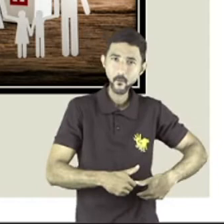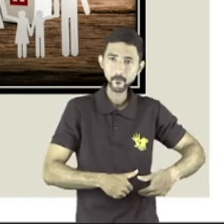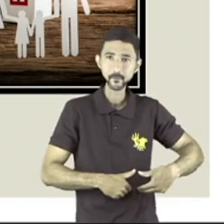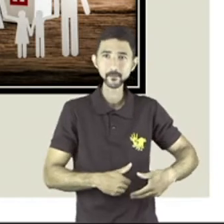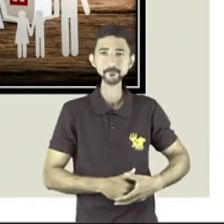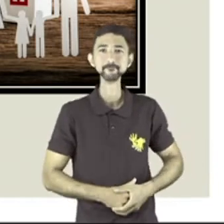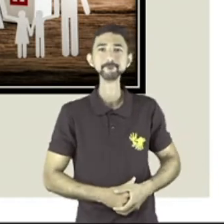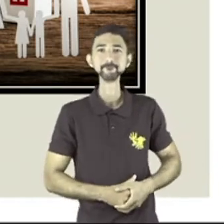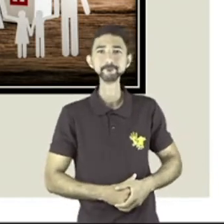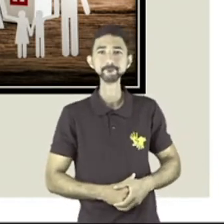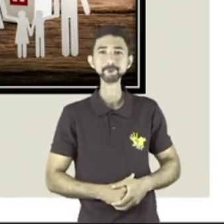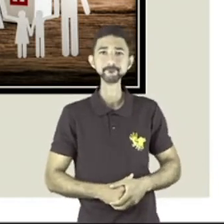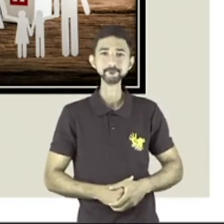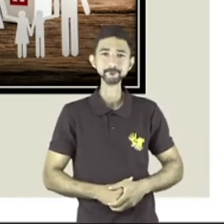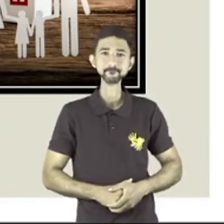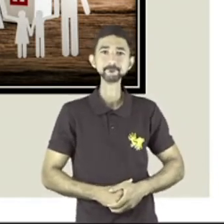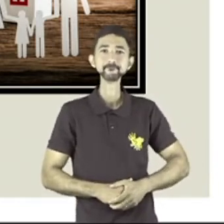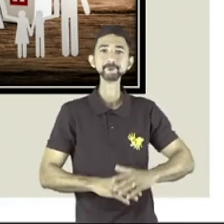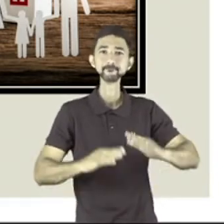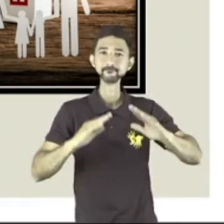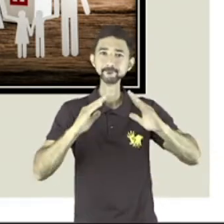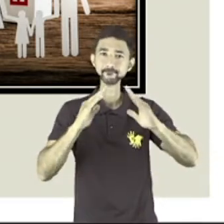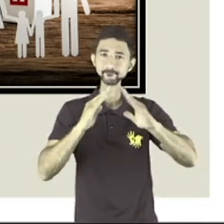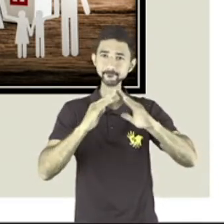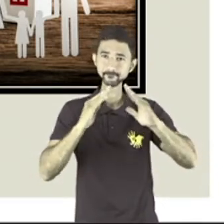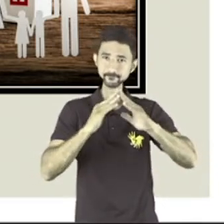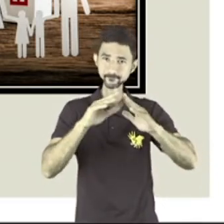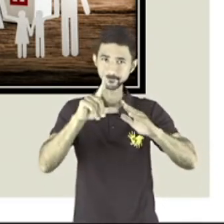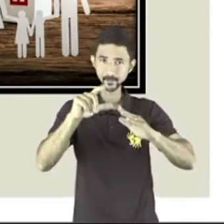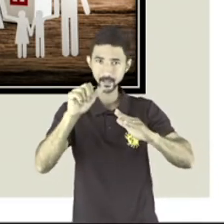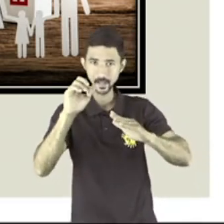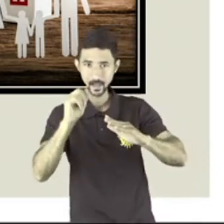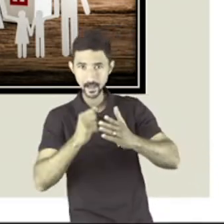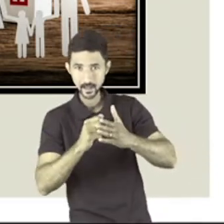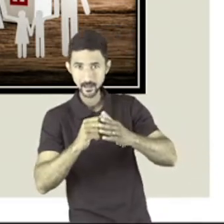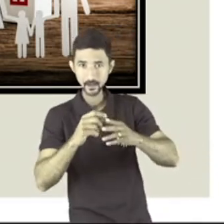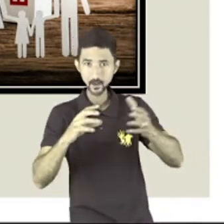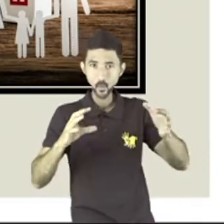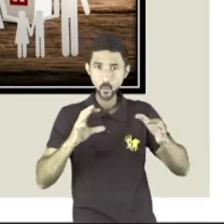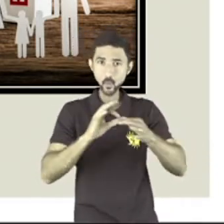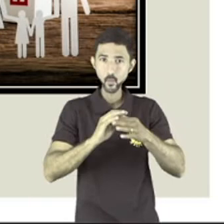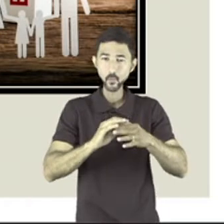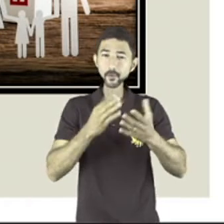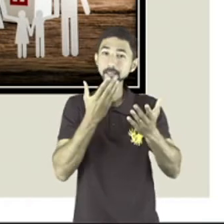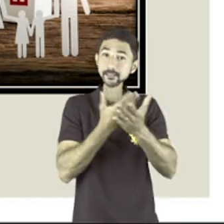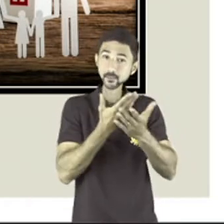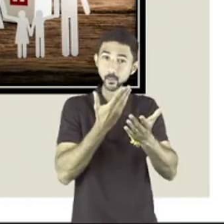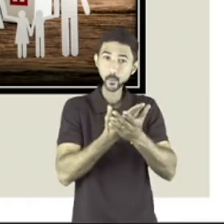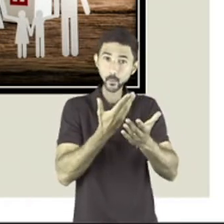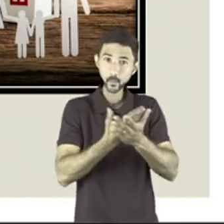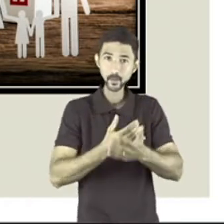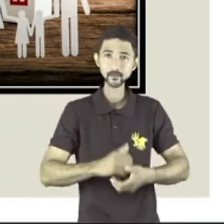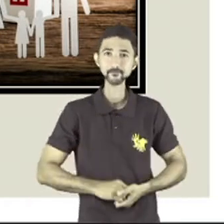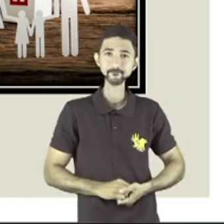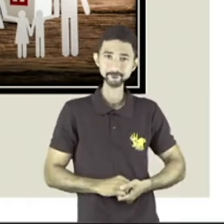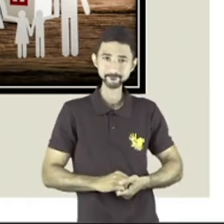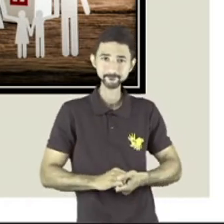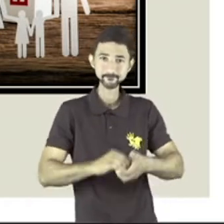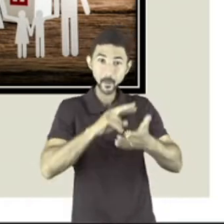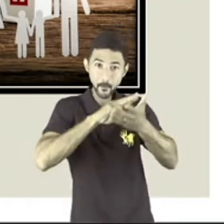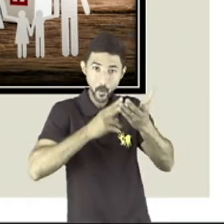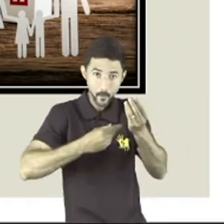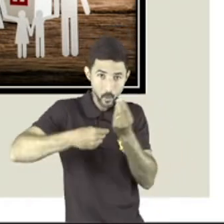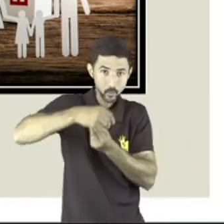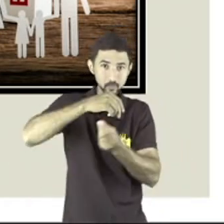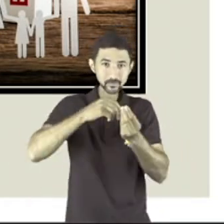né? E lar, que está em verde, que rima com estudar. Não esqueça que o poema tem esse jogo